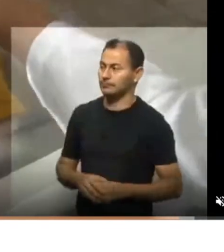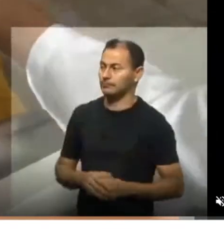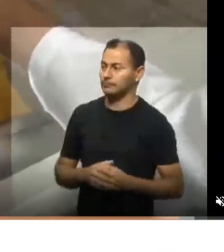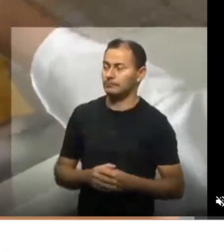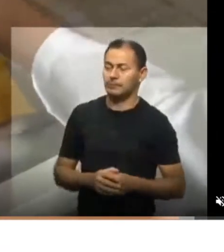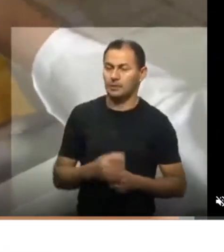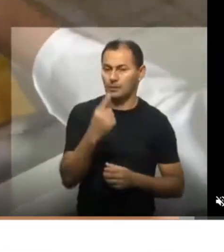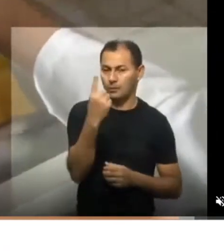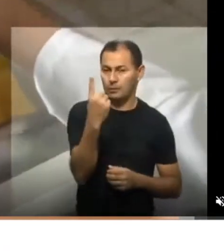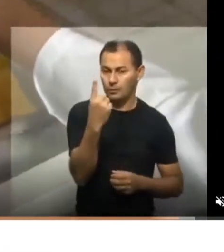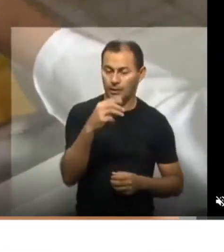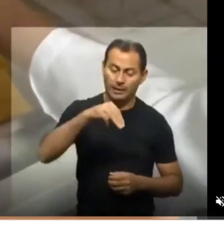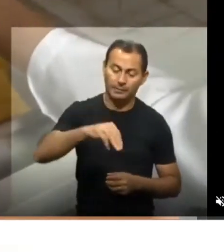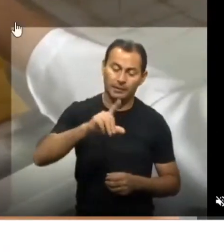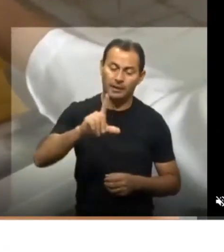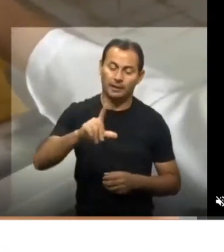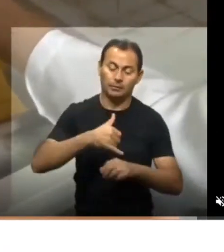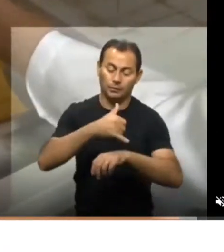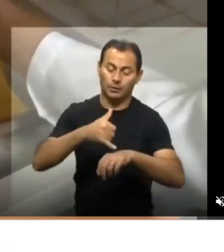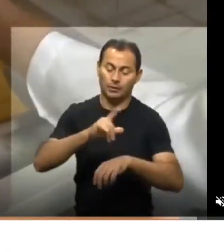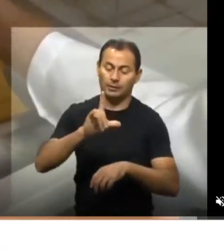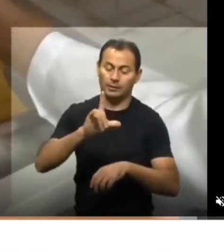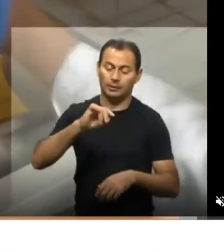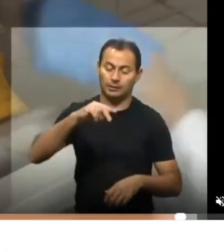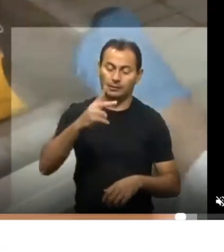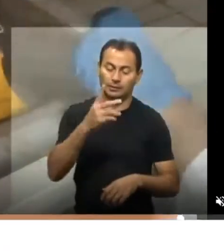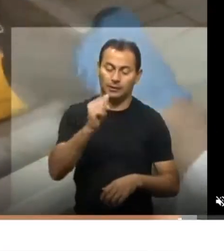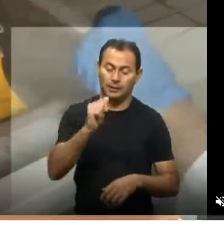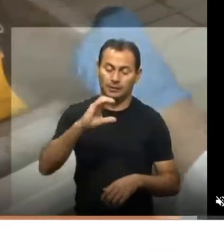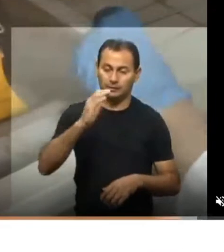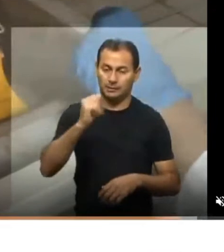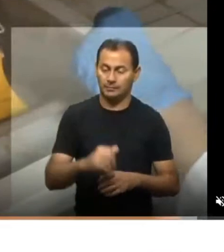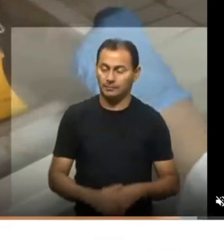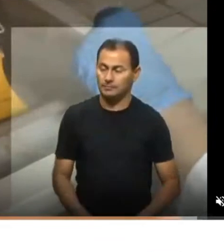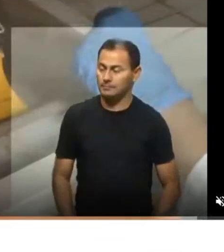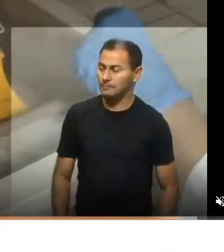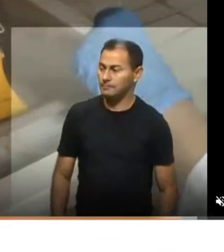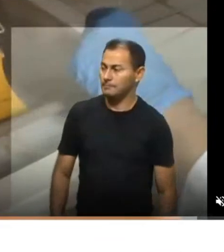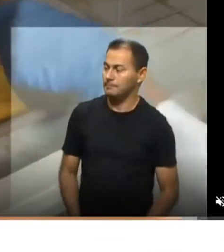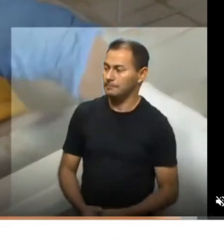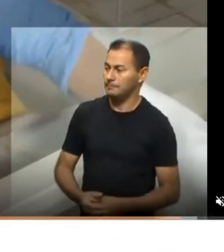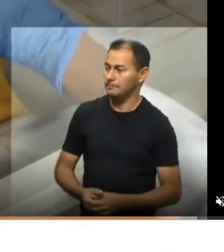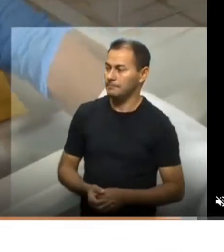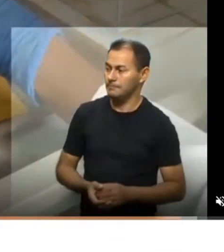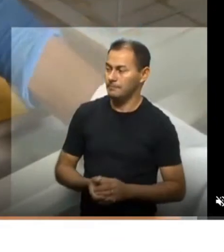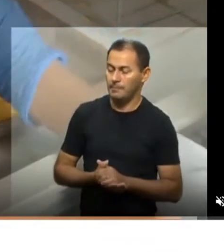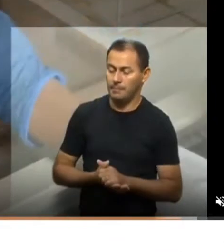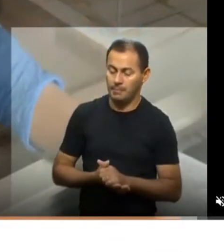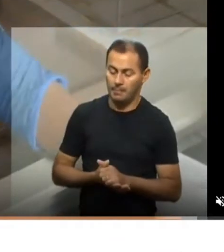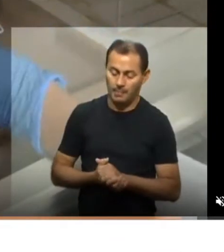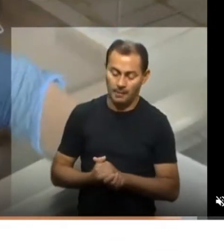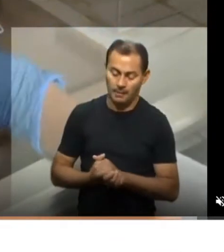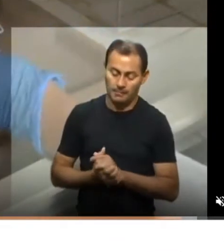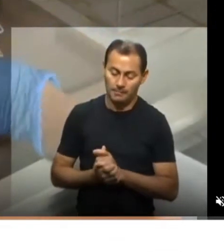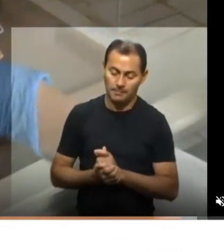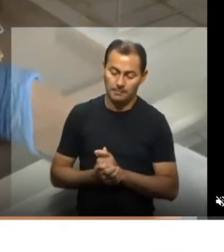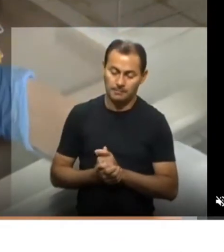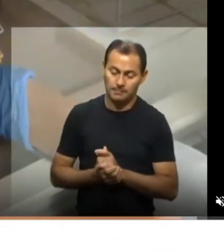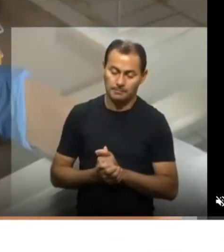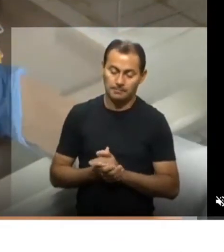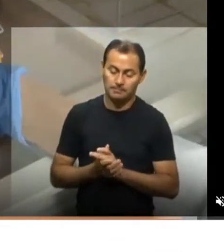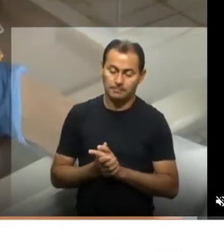1 ml do óleo de soja. Lembrando, gente, que esse óleo ele é insaturado, certo? É um lipídio insaturado, ou